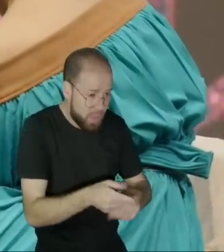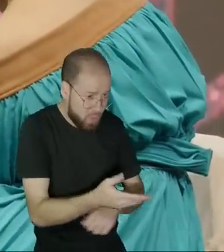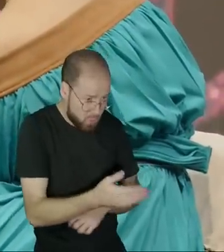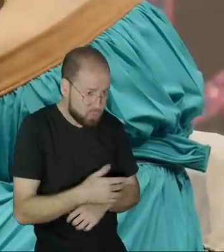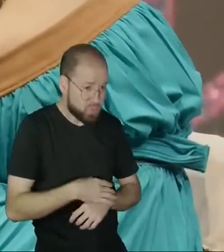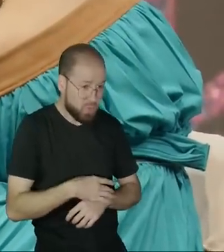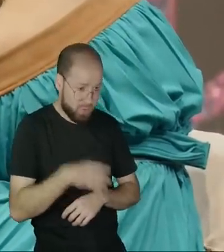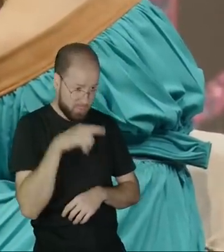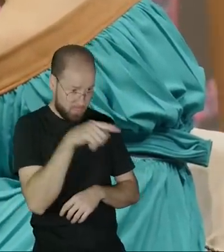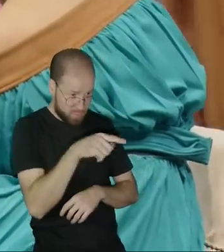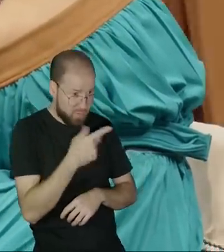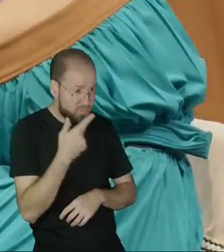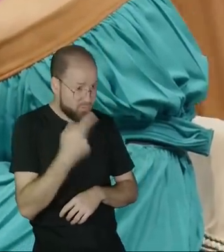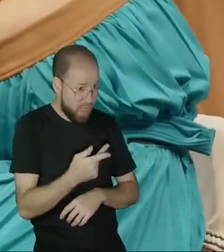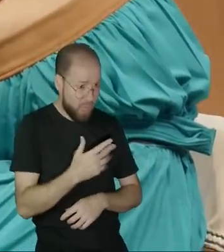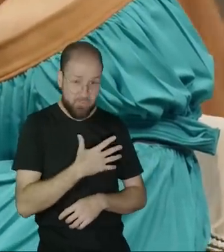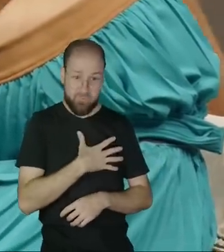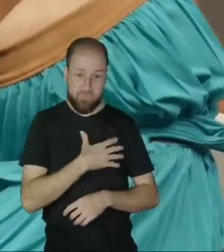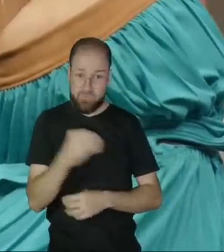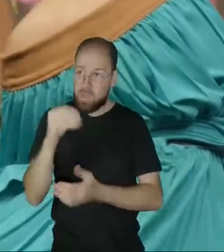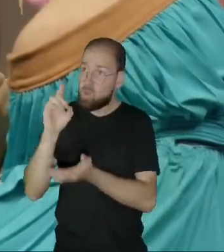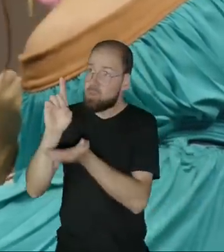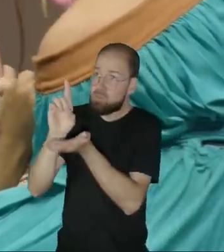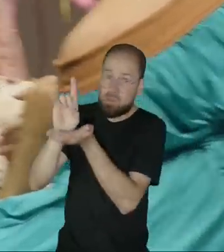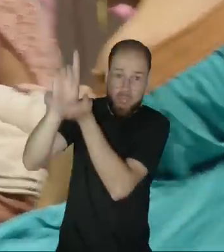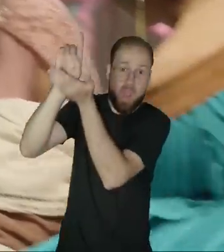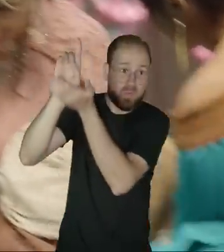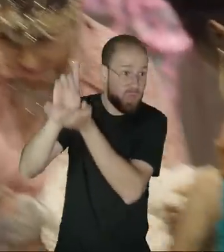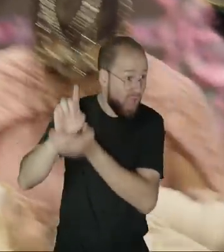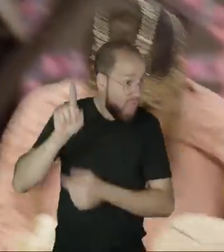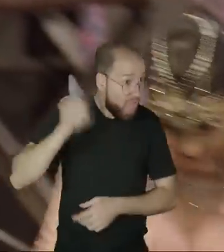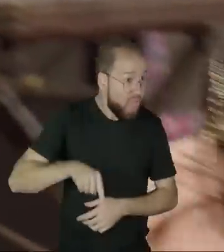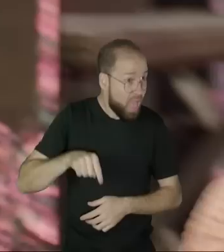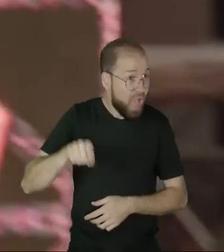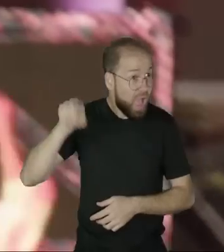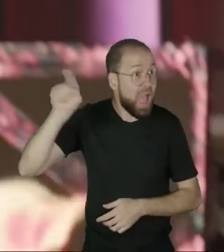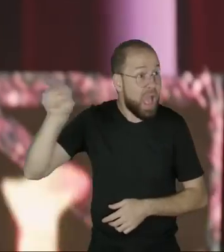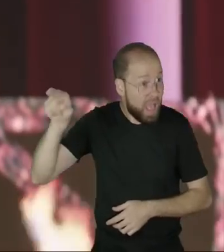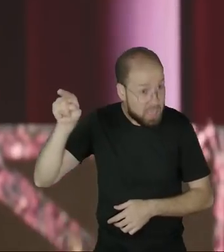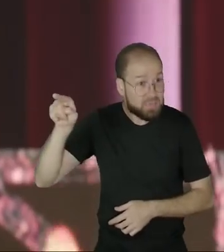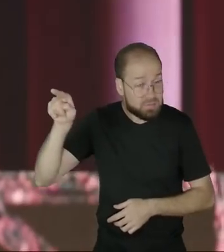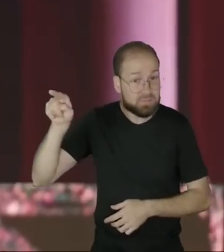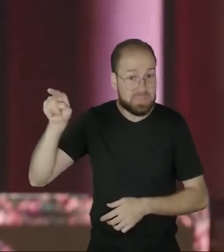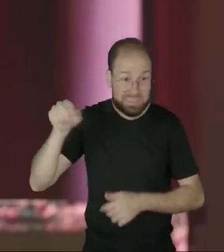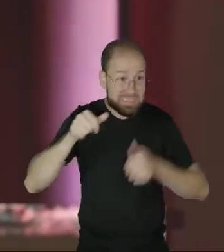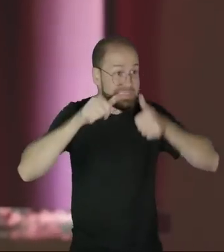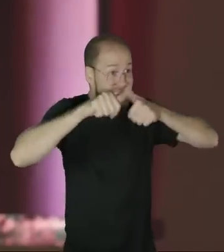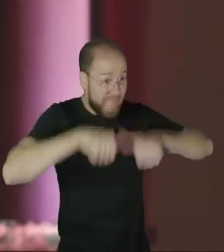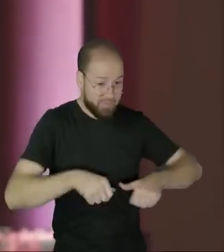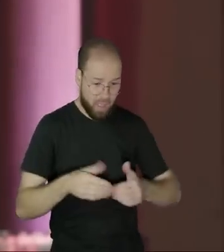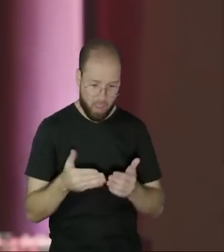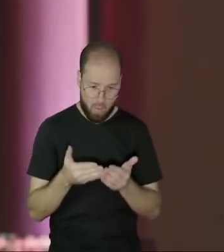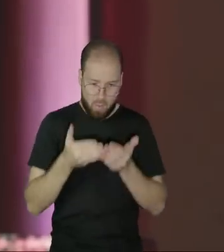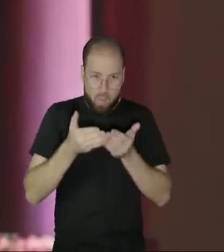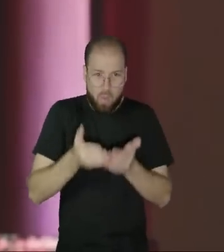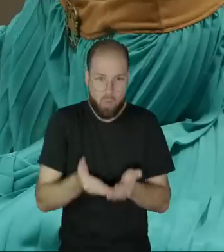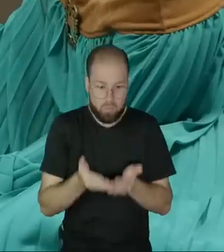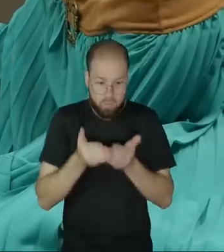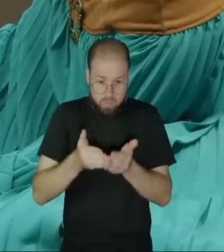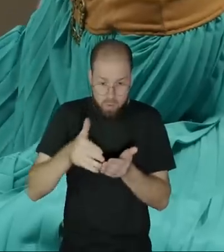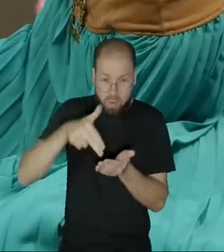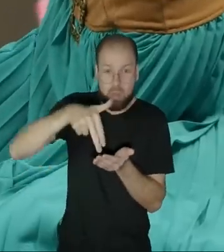Pedro, você fala do Filho de Deus? Aquele que estava em um barco no mar da